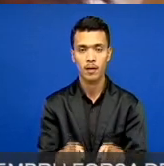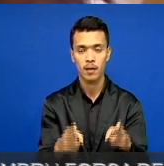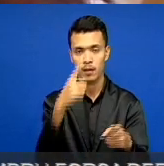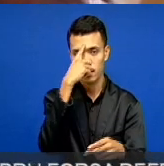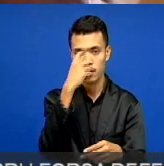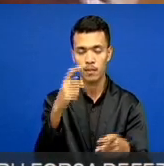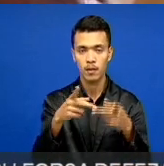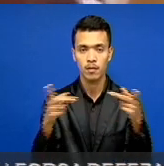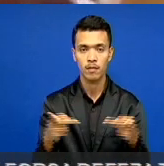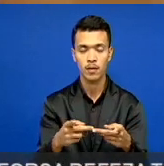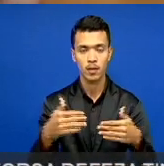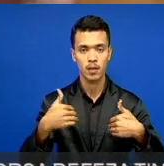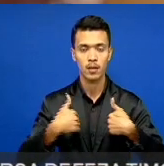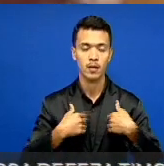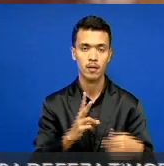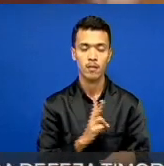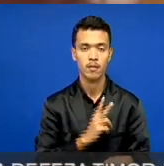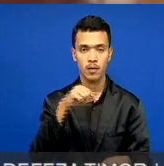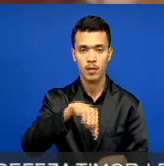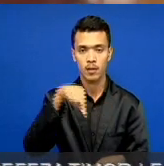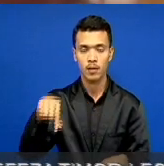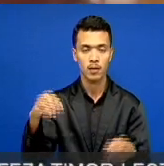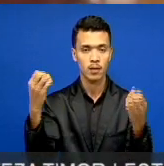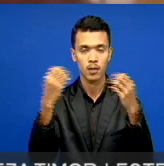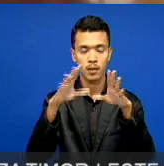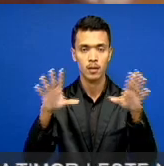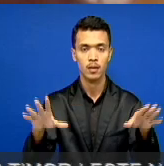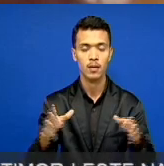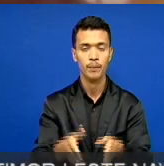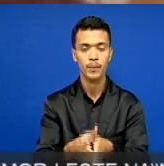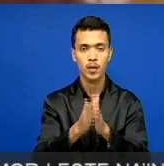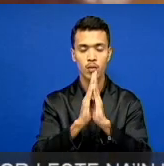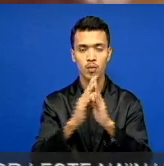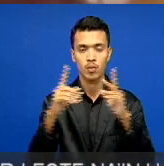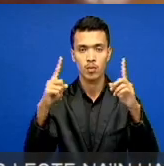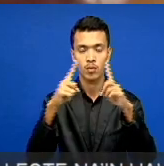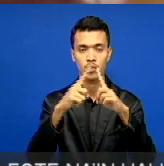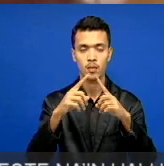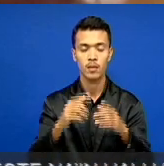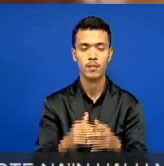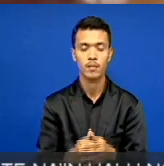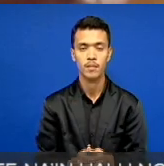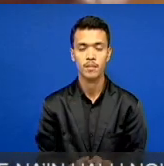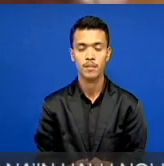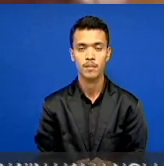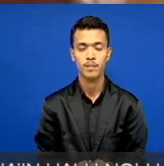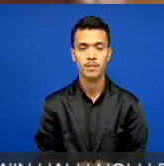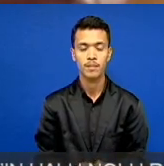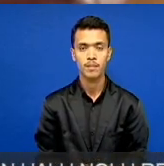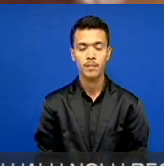Viqueque, que era circulaia. Ele circula aí a Viqueque. O sumo linha, isso entra em Sirene. Estava na